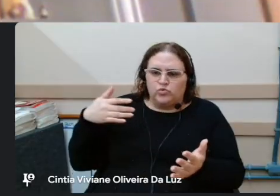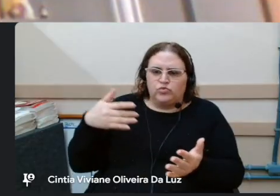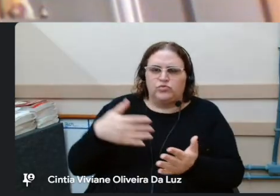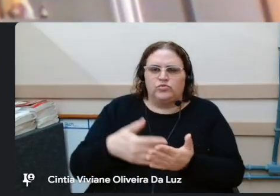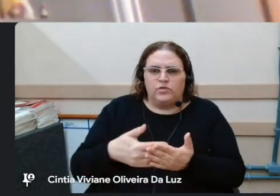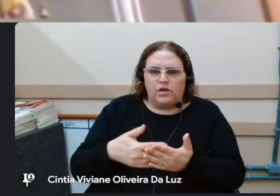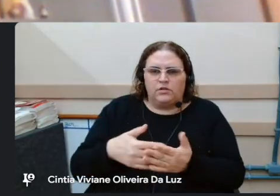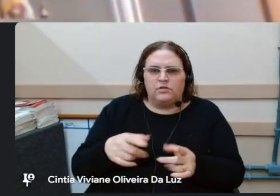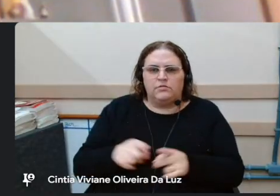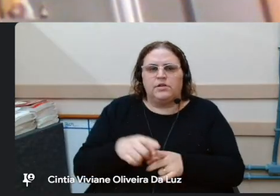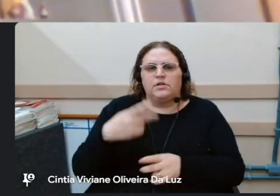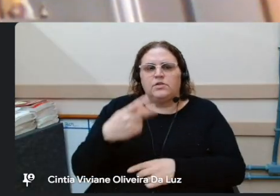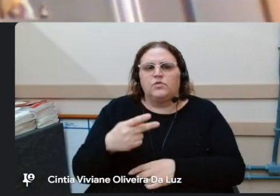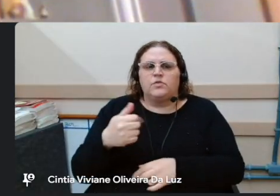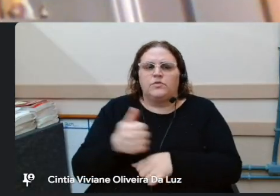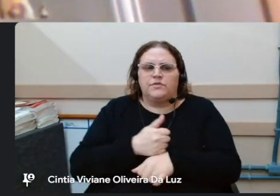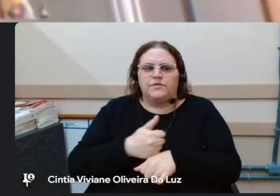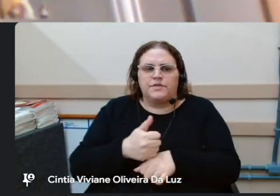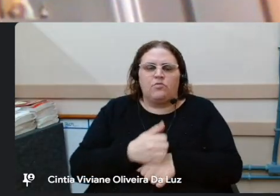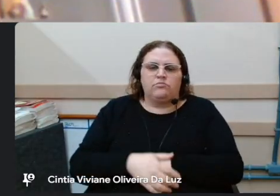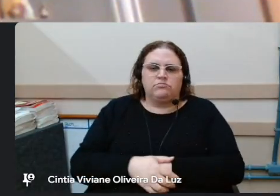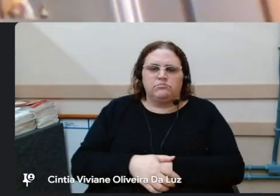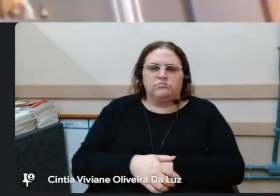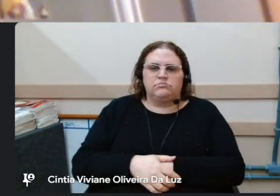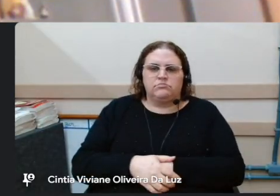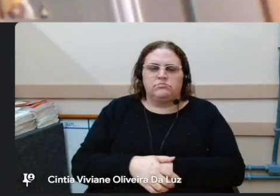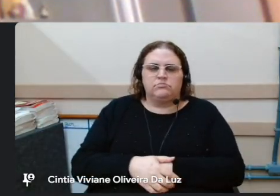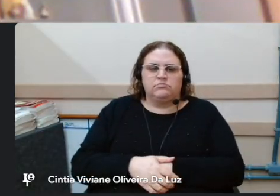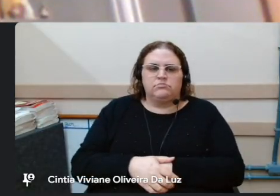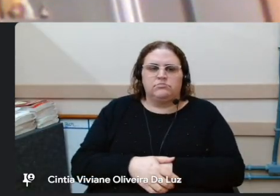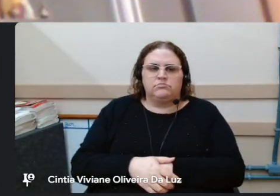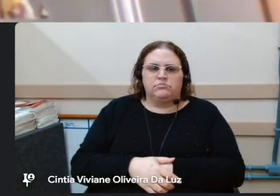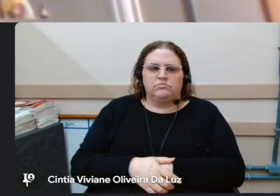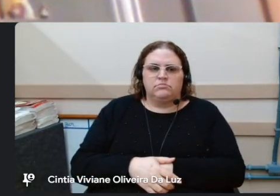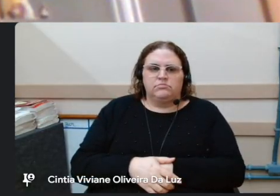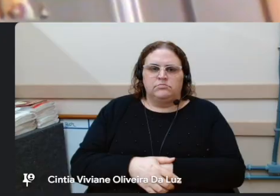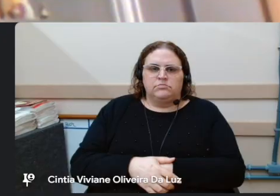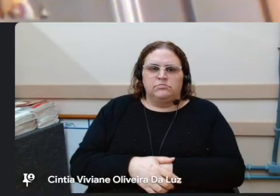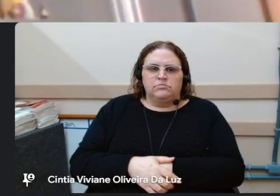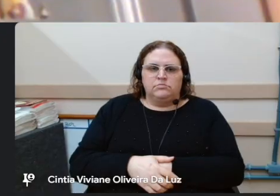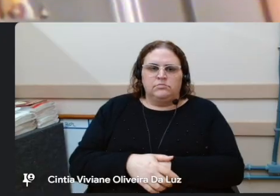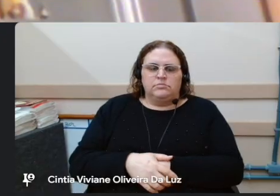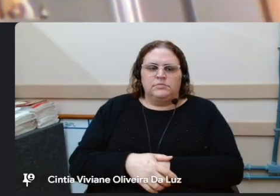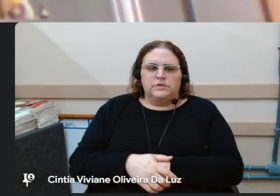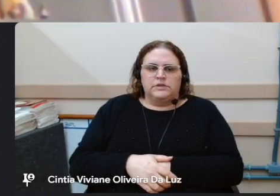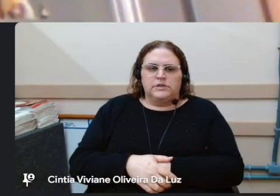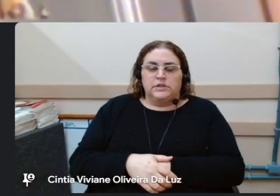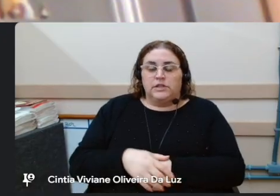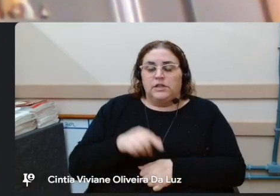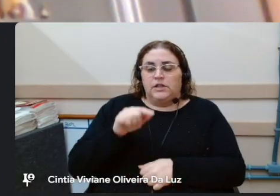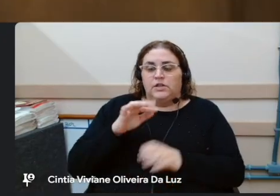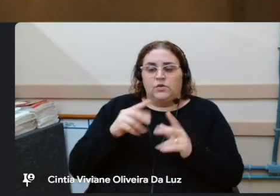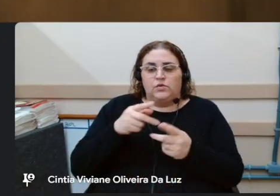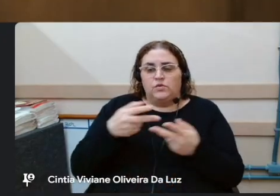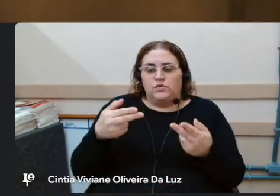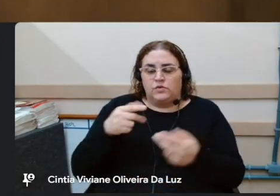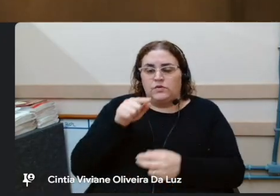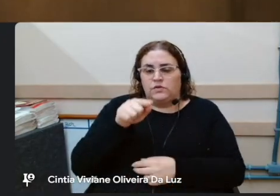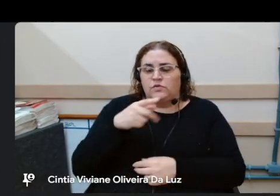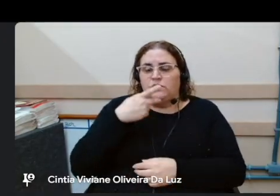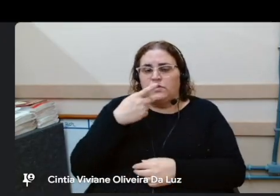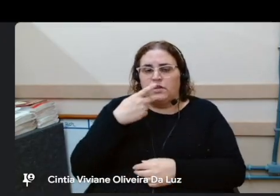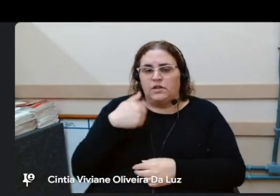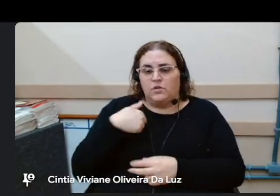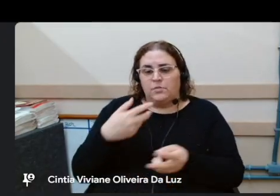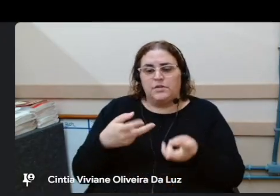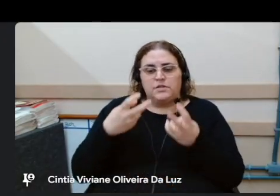e ir adiante na tua na tua carreira clar é claro e e isso que